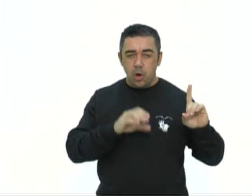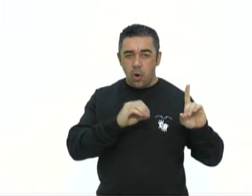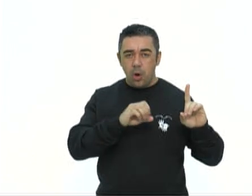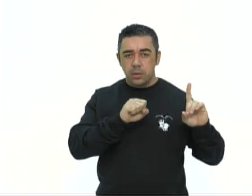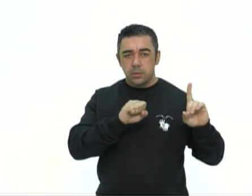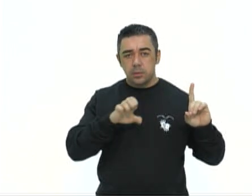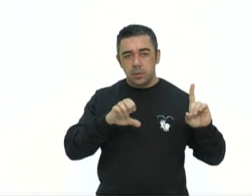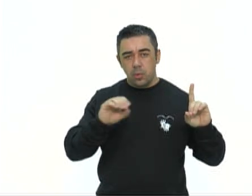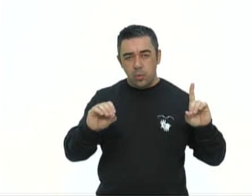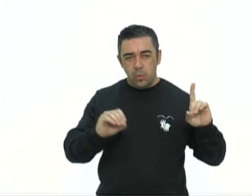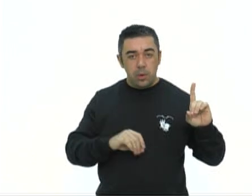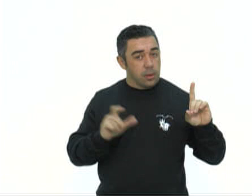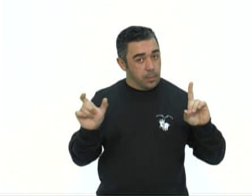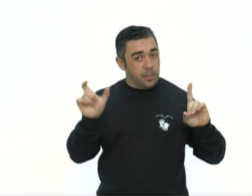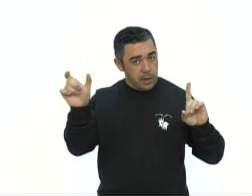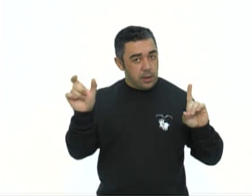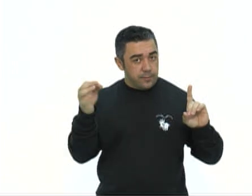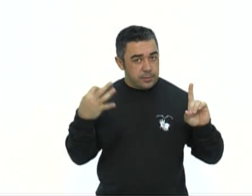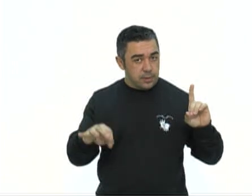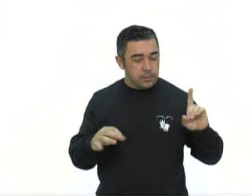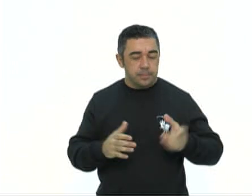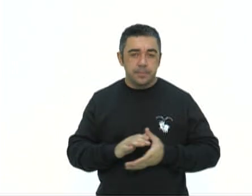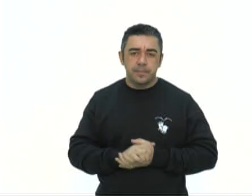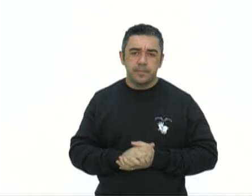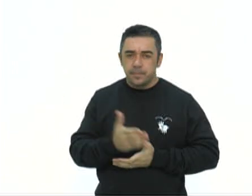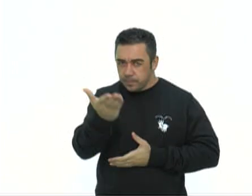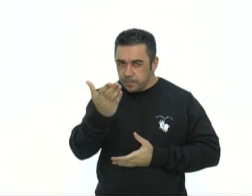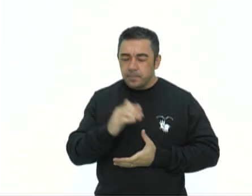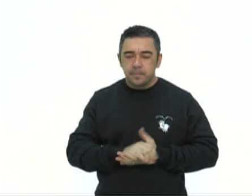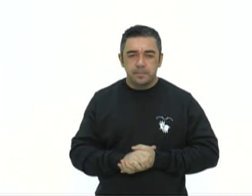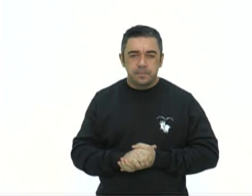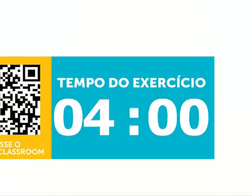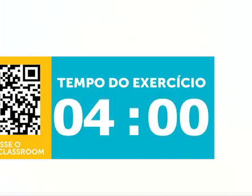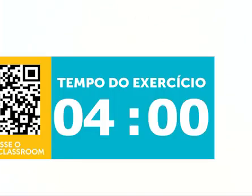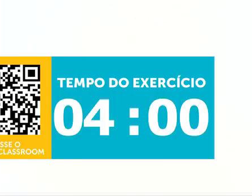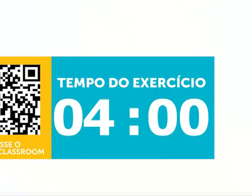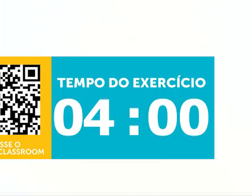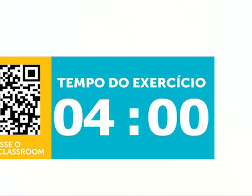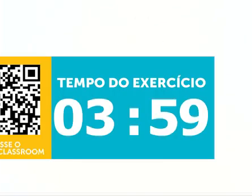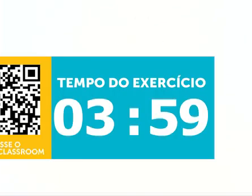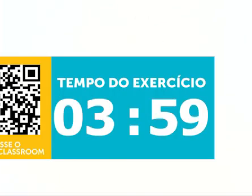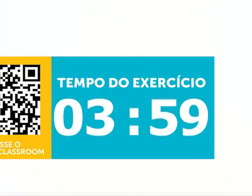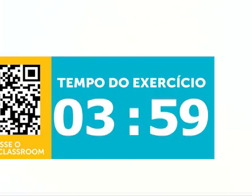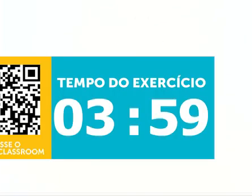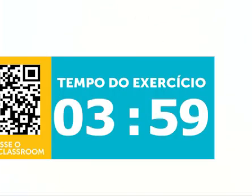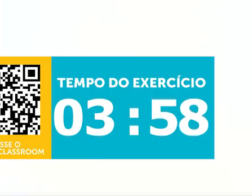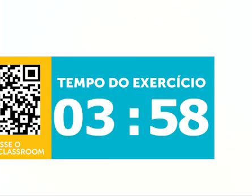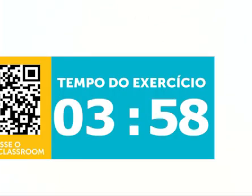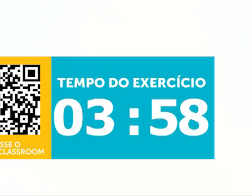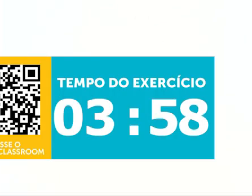ósseo. É uma das palavrinhas que vai ali naquele espacinho. Vamos lá, gente, essa é fácil.